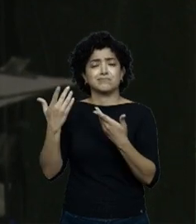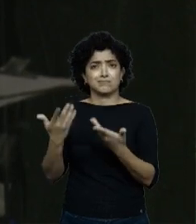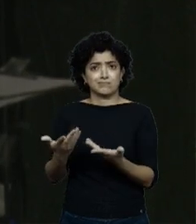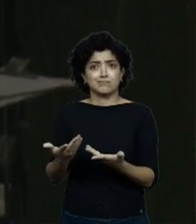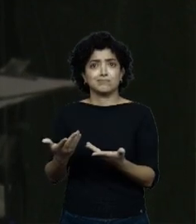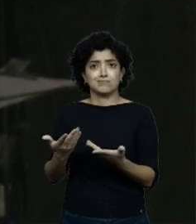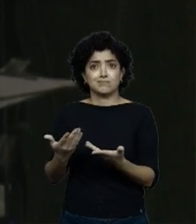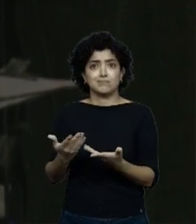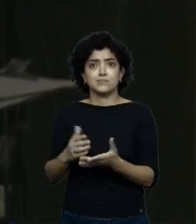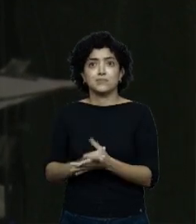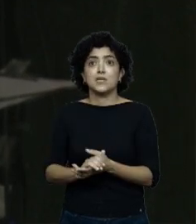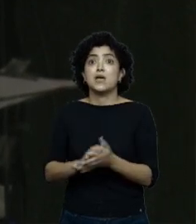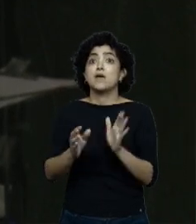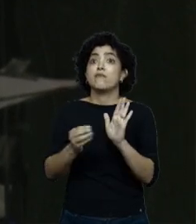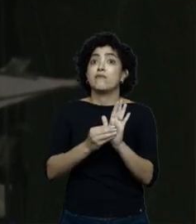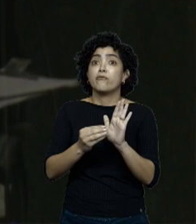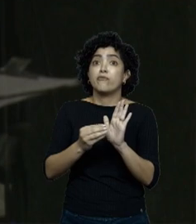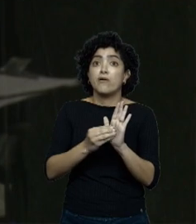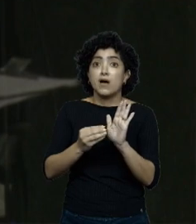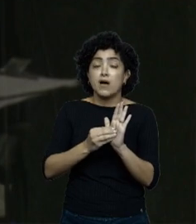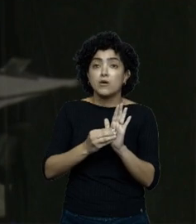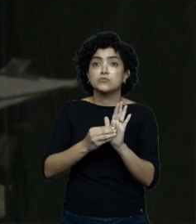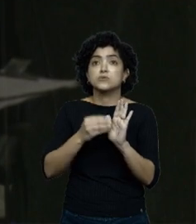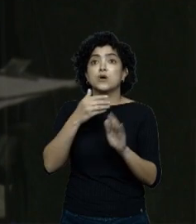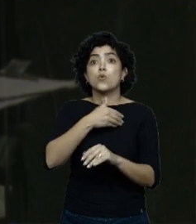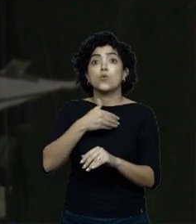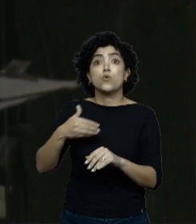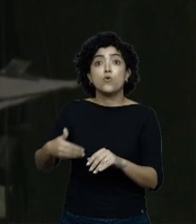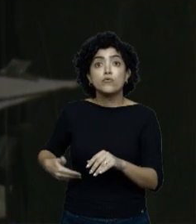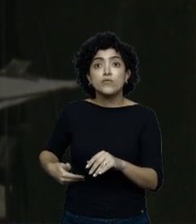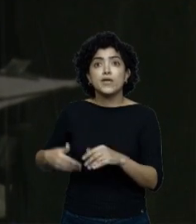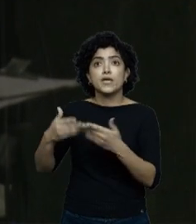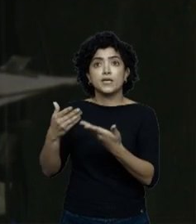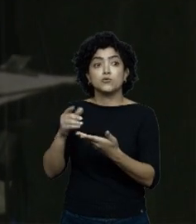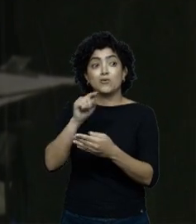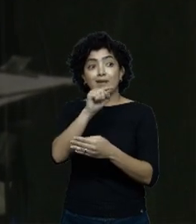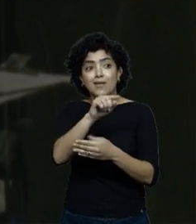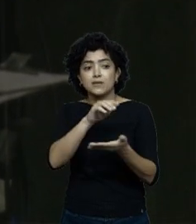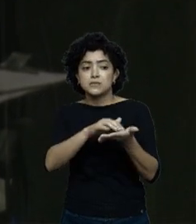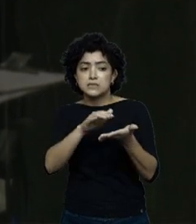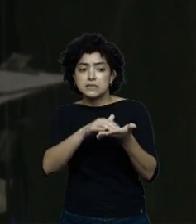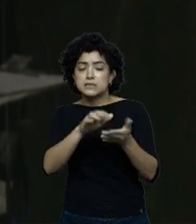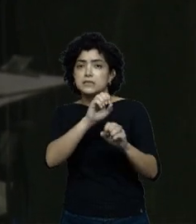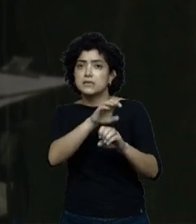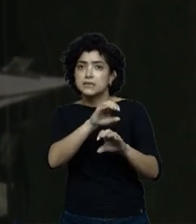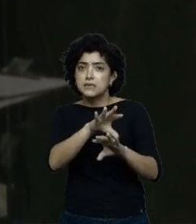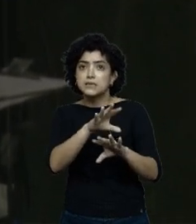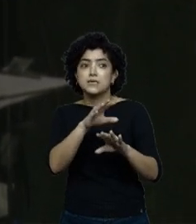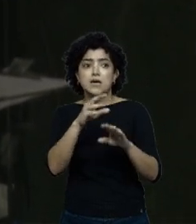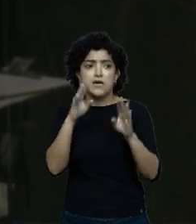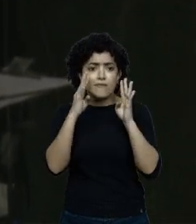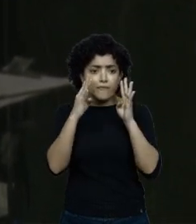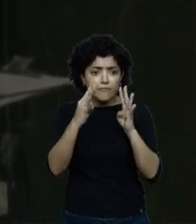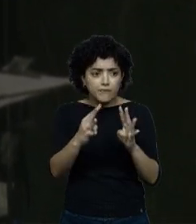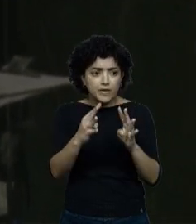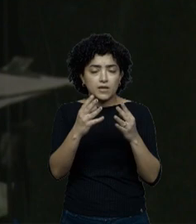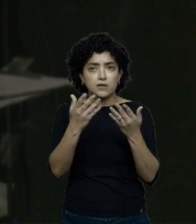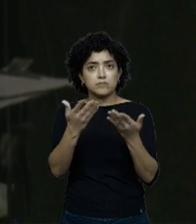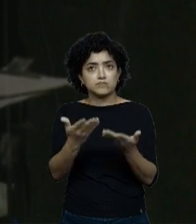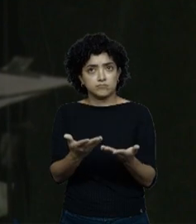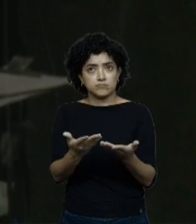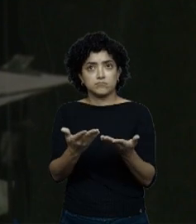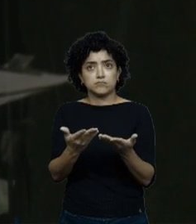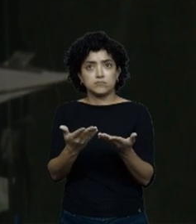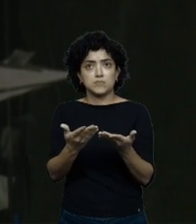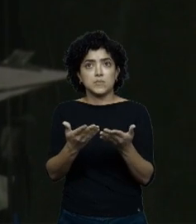falado há muito tempo falta quem governo esse estado e falta Quem tá lá na secretaria de educação houve né a secretaria de educação não dá um